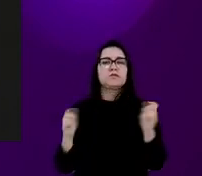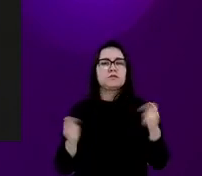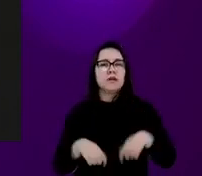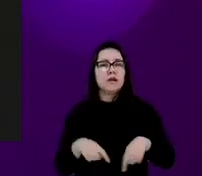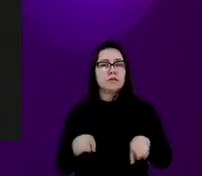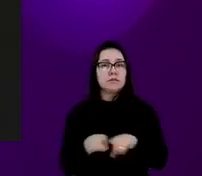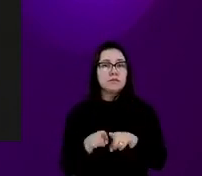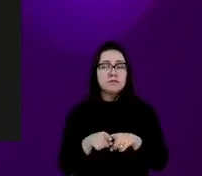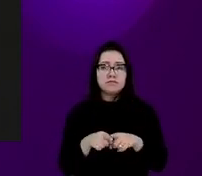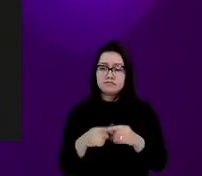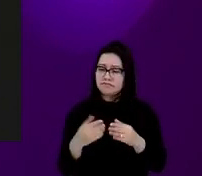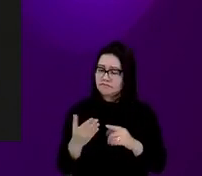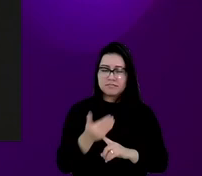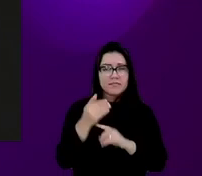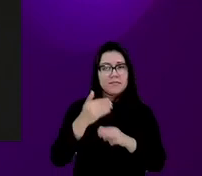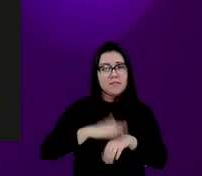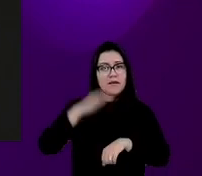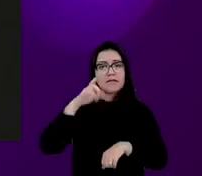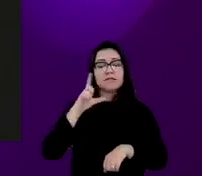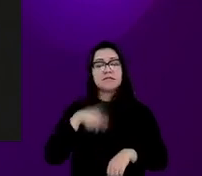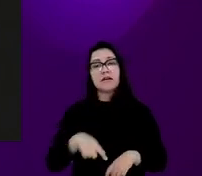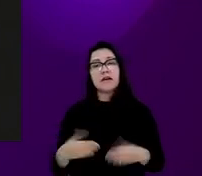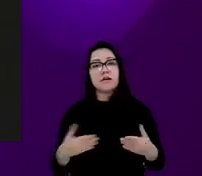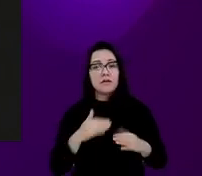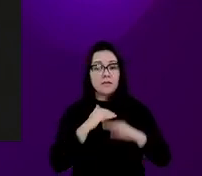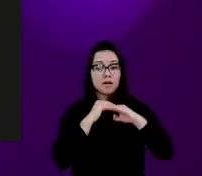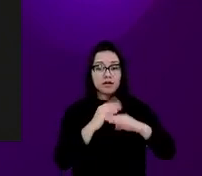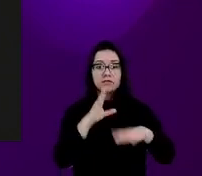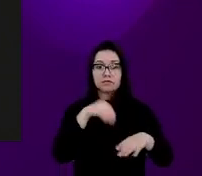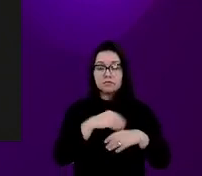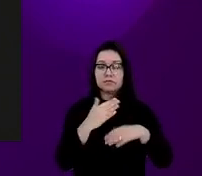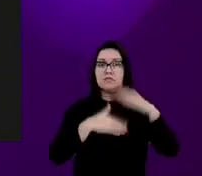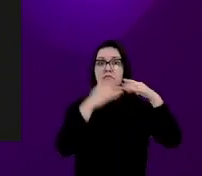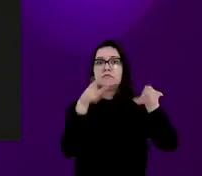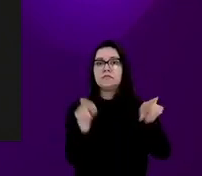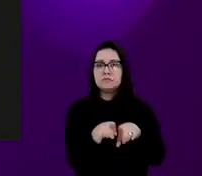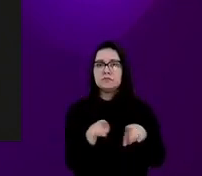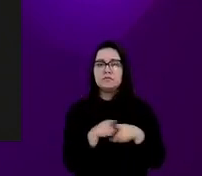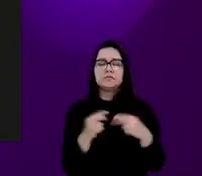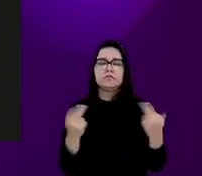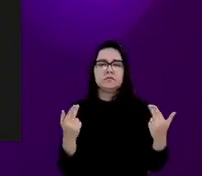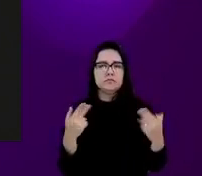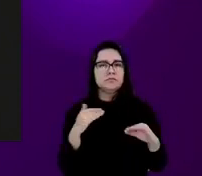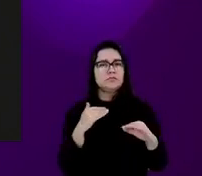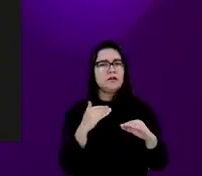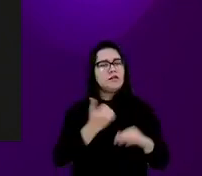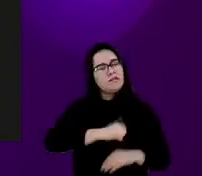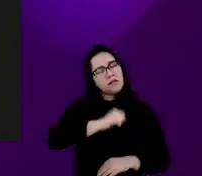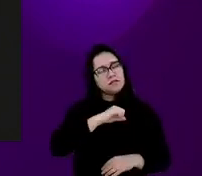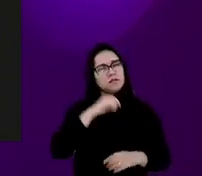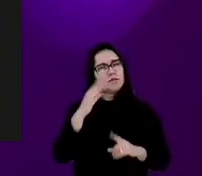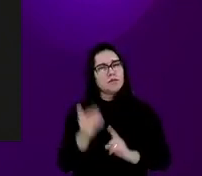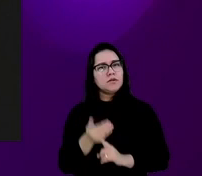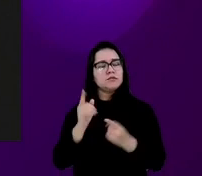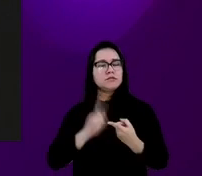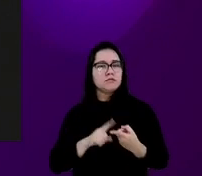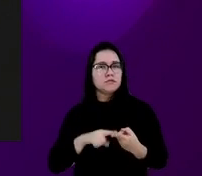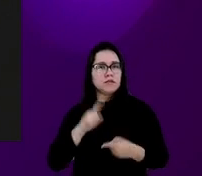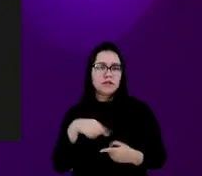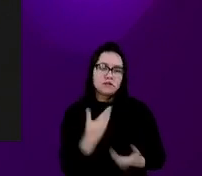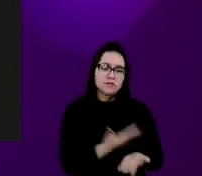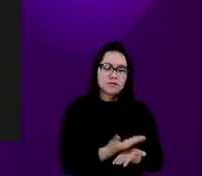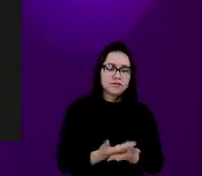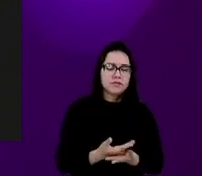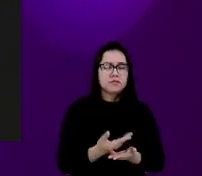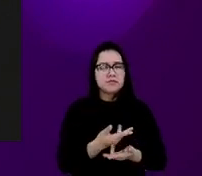ponta, exatamente dentro dos padrões hoje, que também evoluíram de avaliação de tecnologia. Então, são os estudos fase 1, estudos